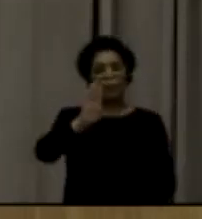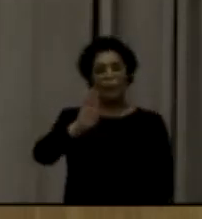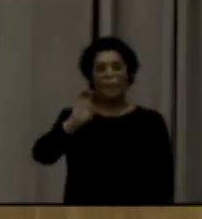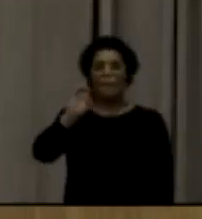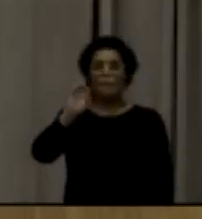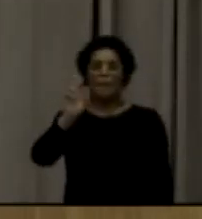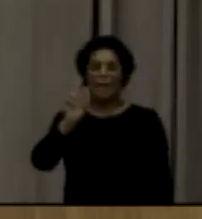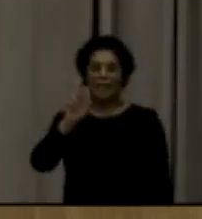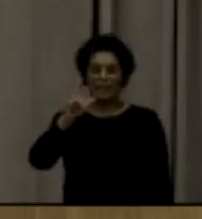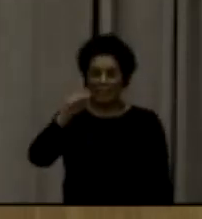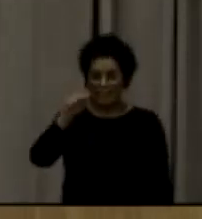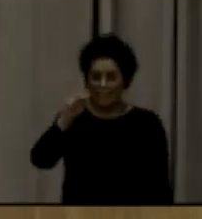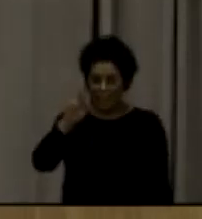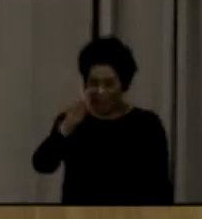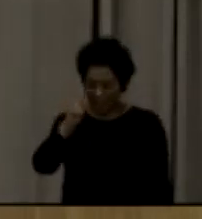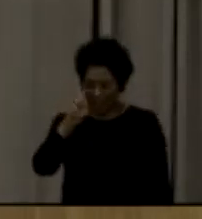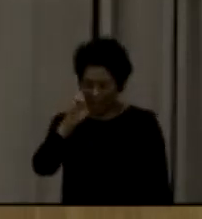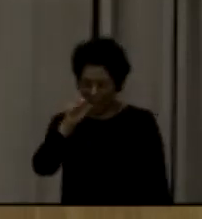Cuba, e